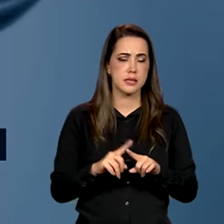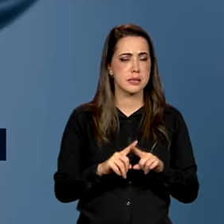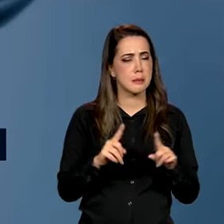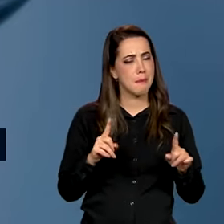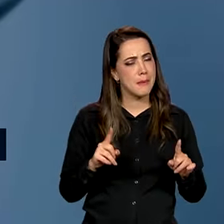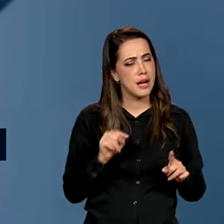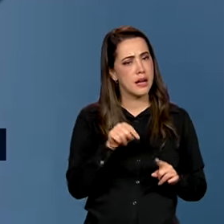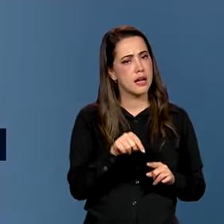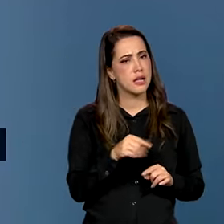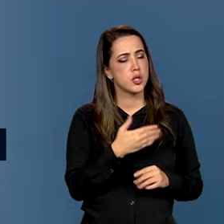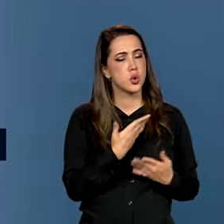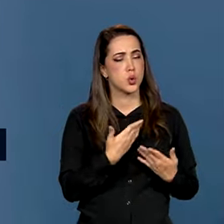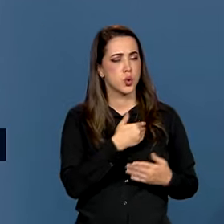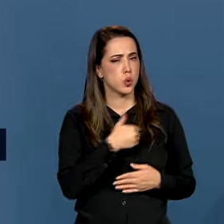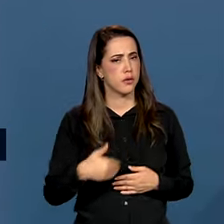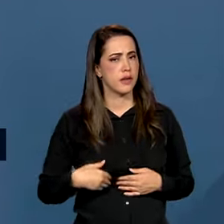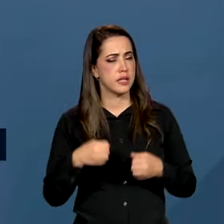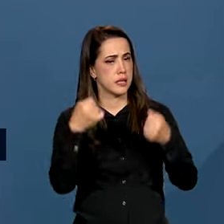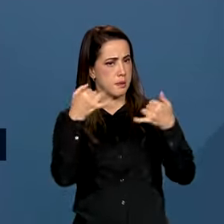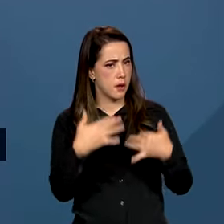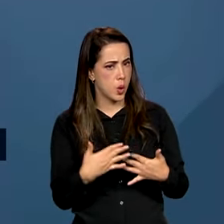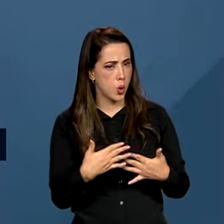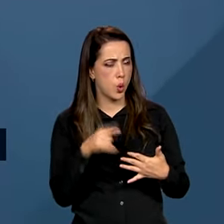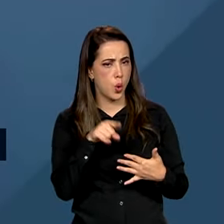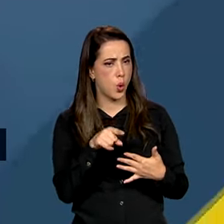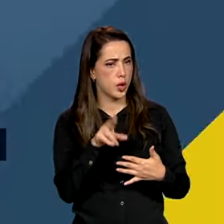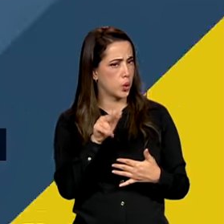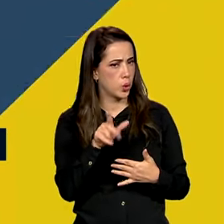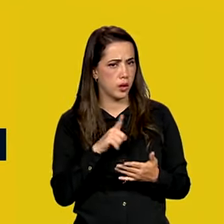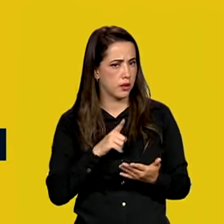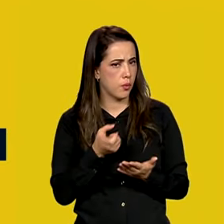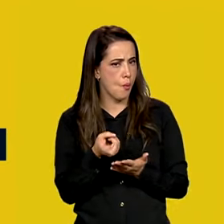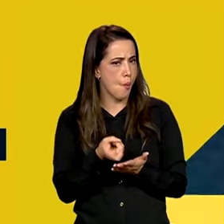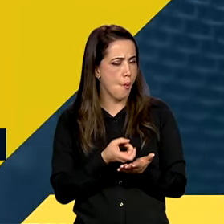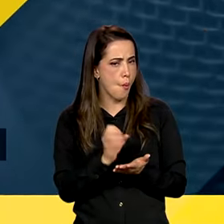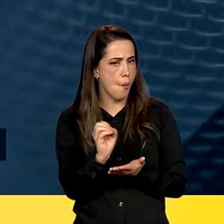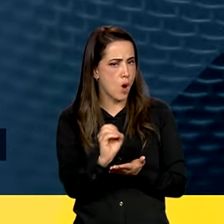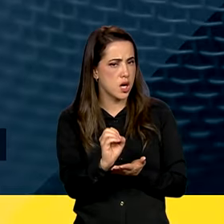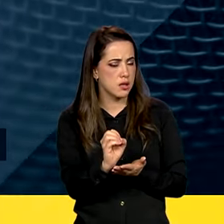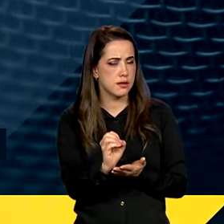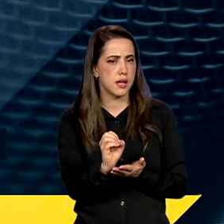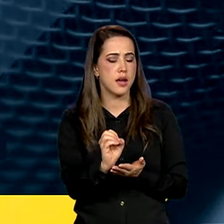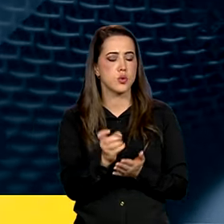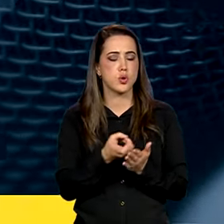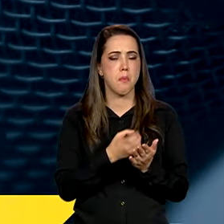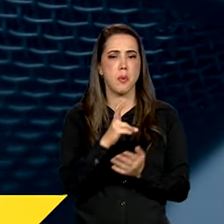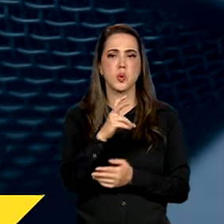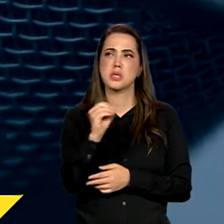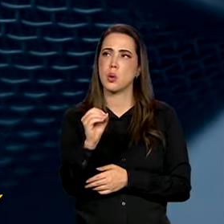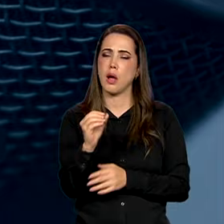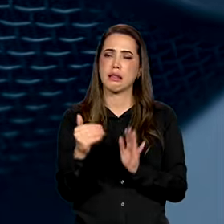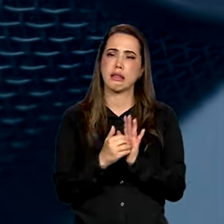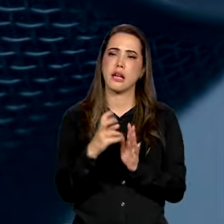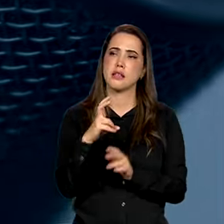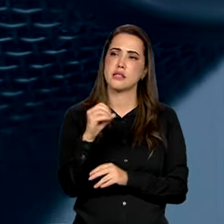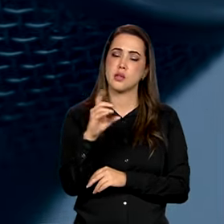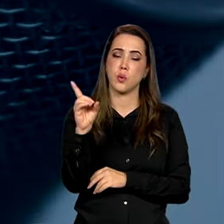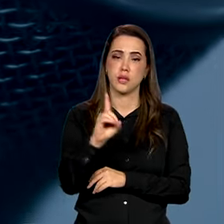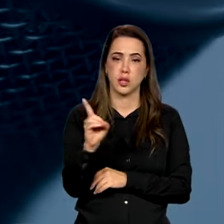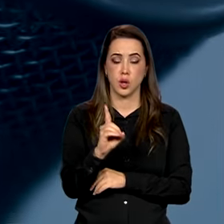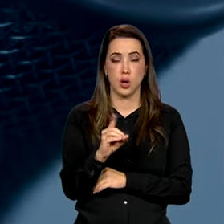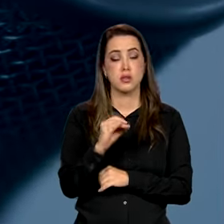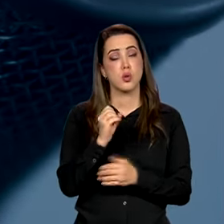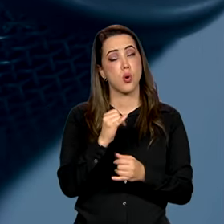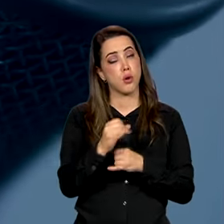empresas e nada muda para quem compra na internet no entanto a fiscalização sobre a cobrança do imposto que já existia será reforçada a partir de agora